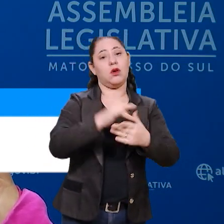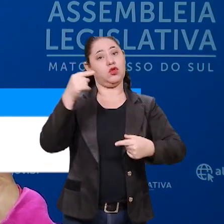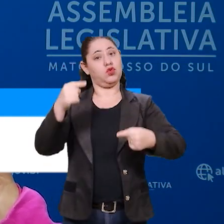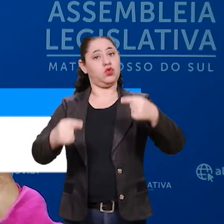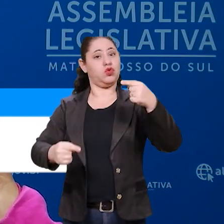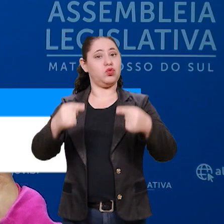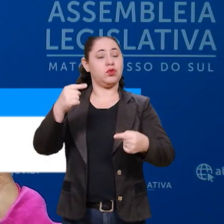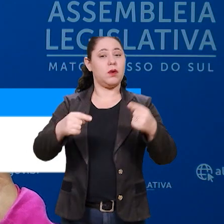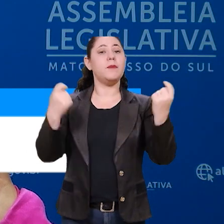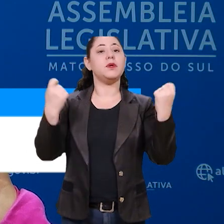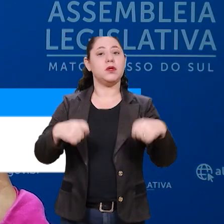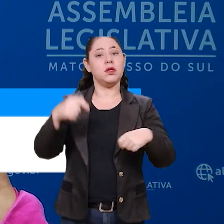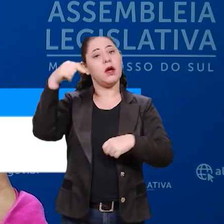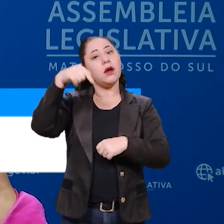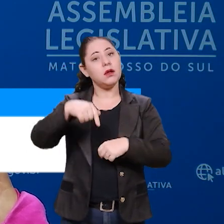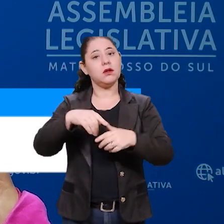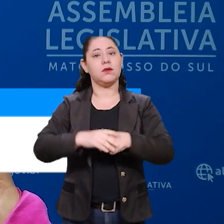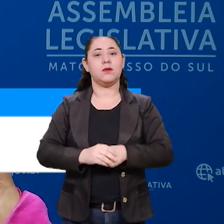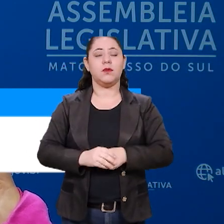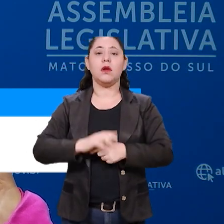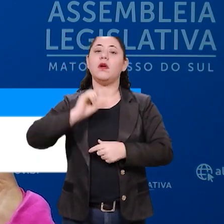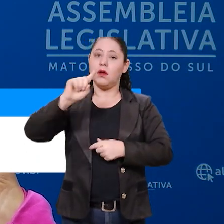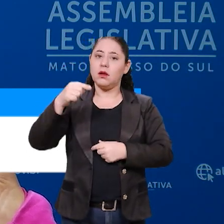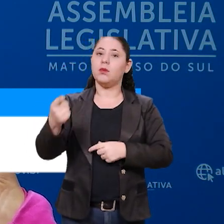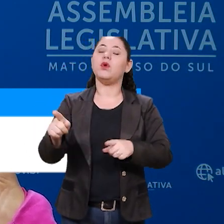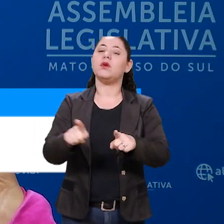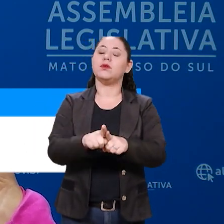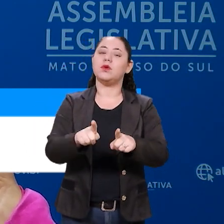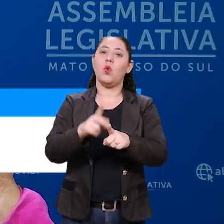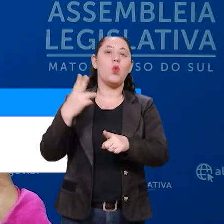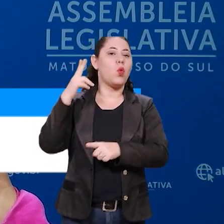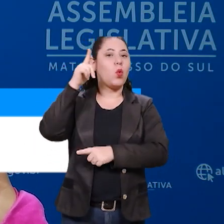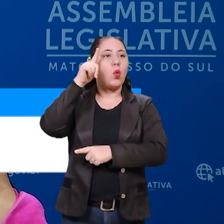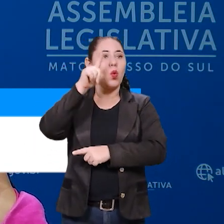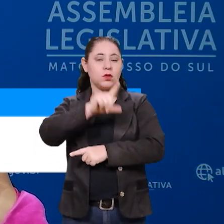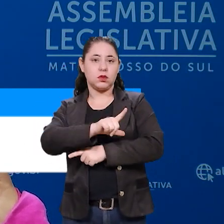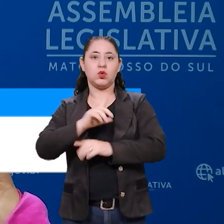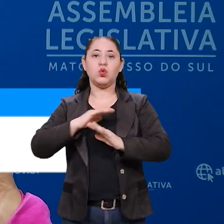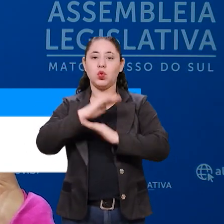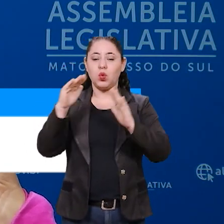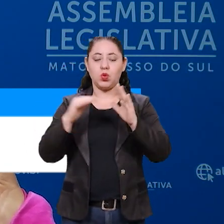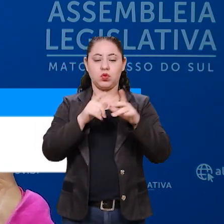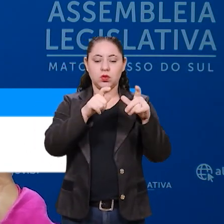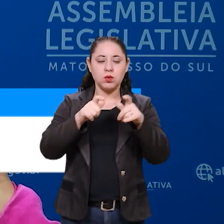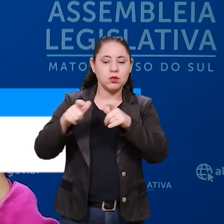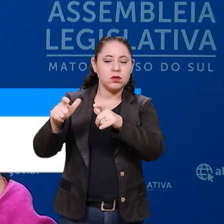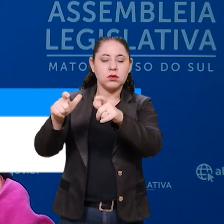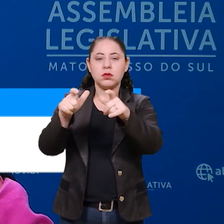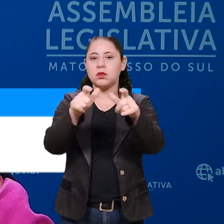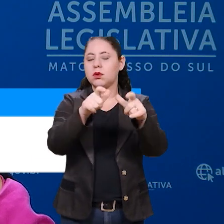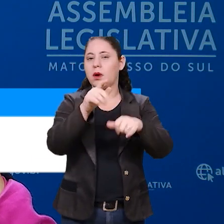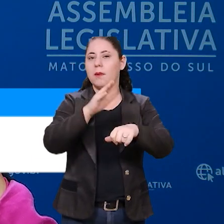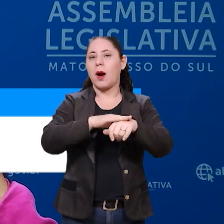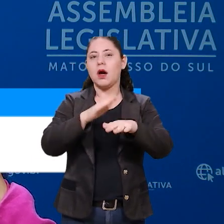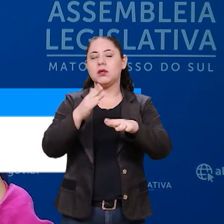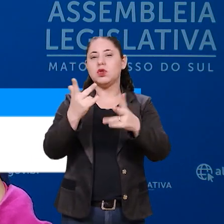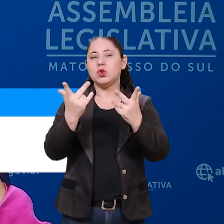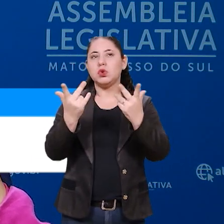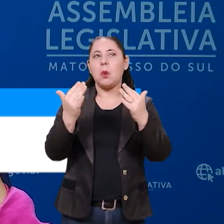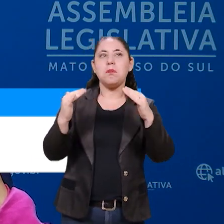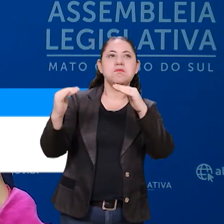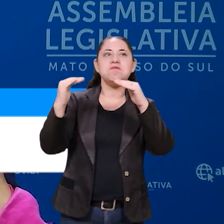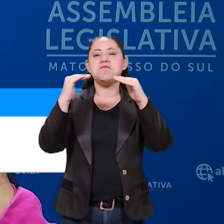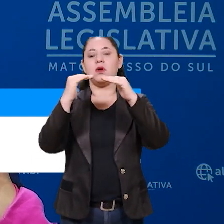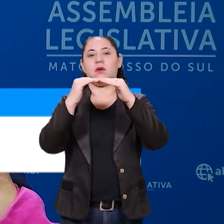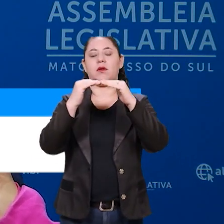essa discussão tem que se passar por aqui e aí sim realmente a gente conseguir que todos os setores fiquem mais ou